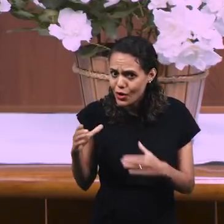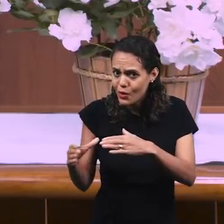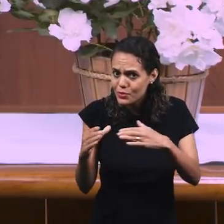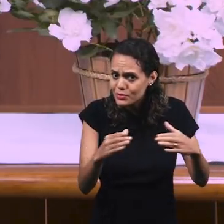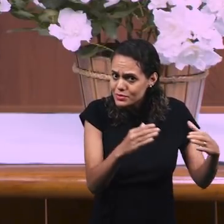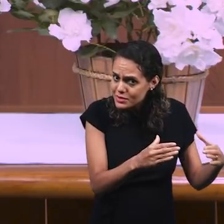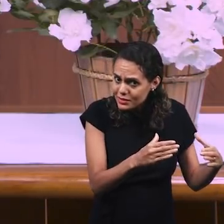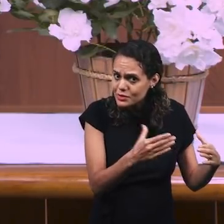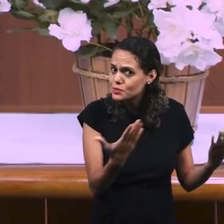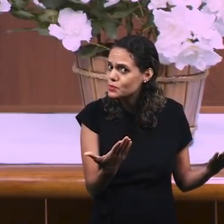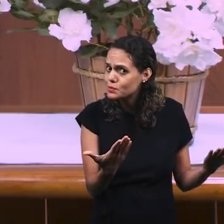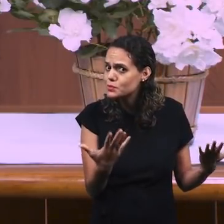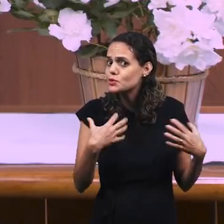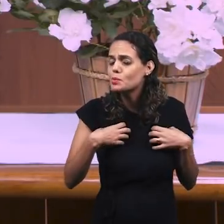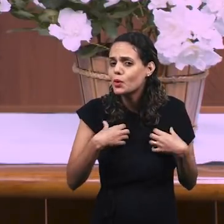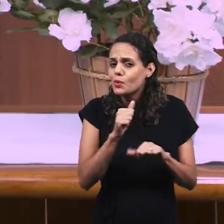grupos.